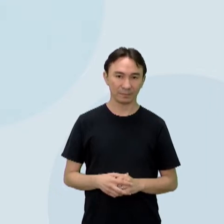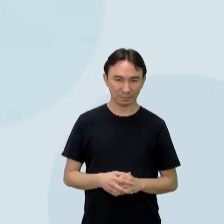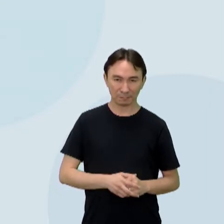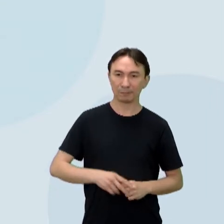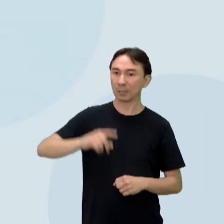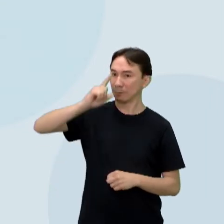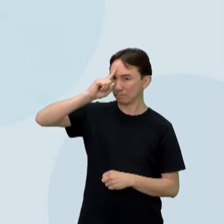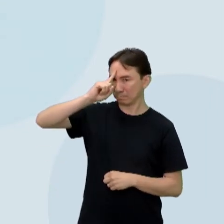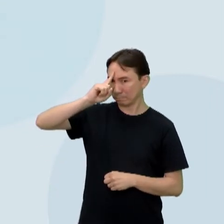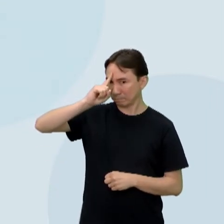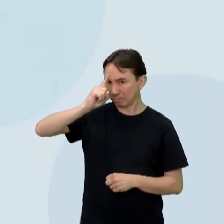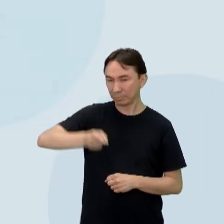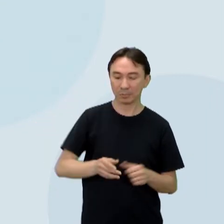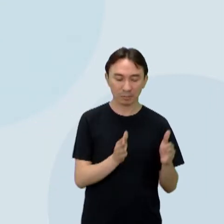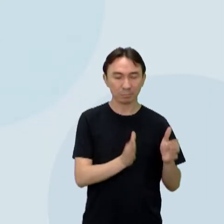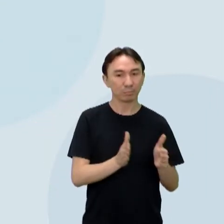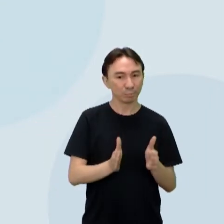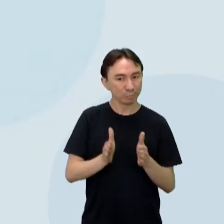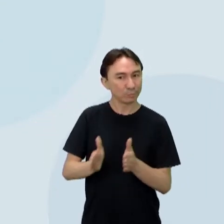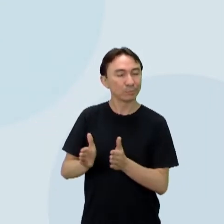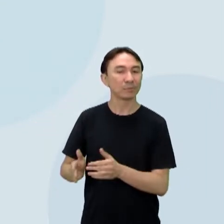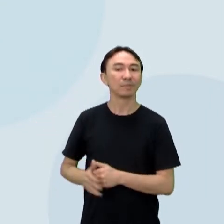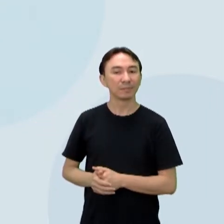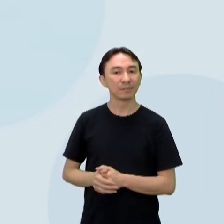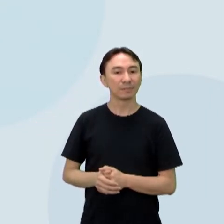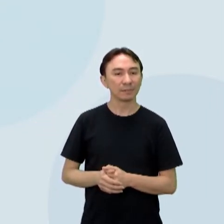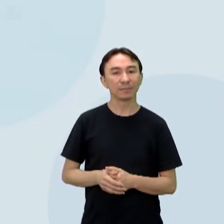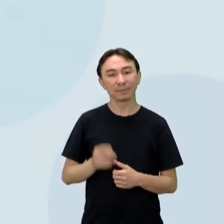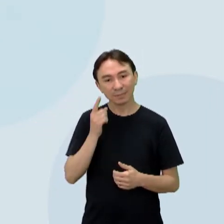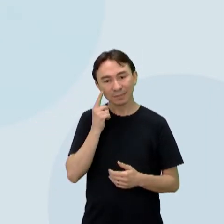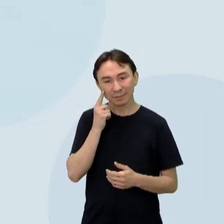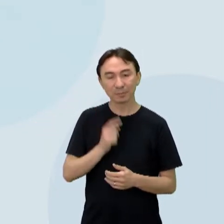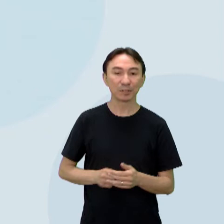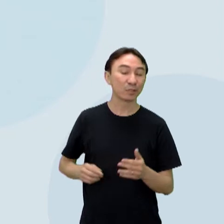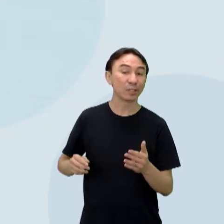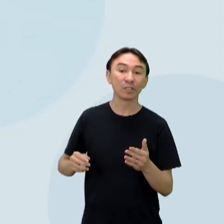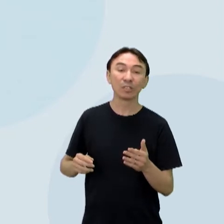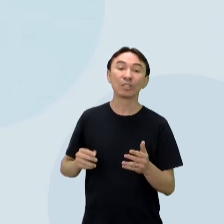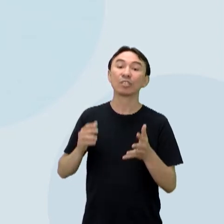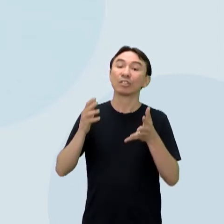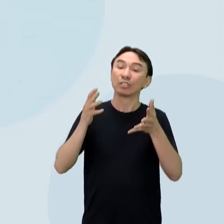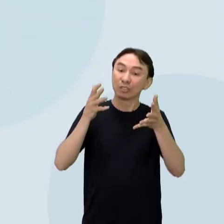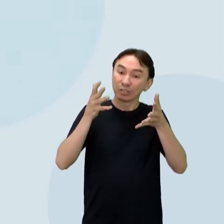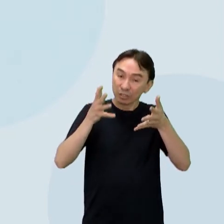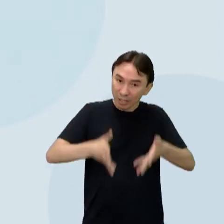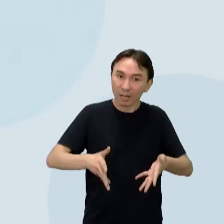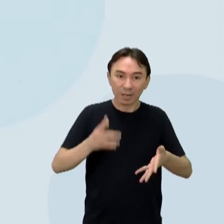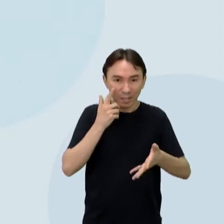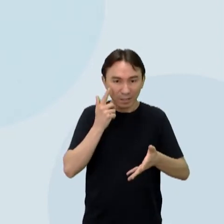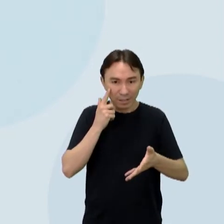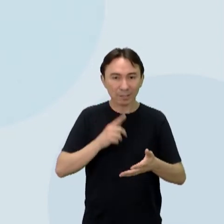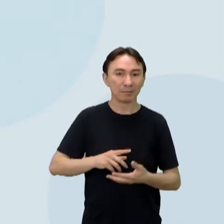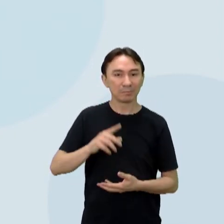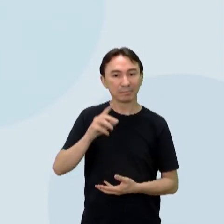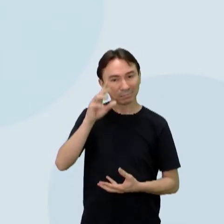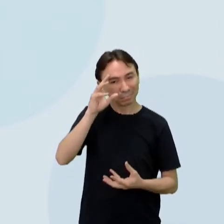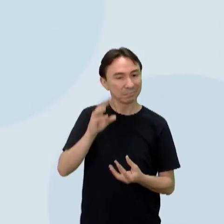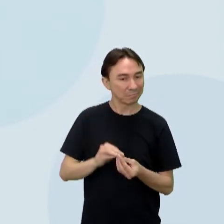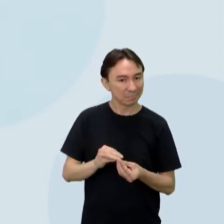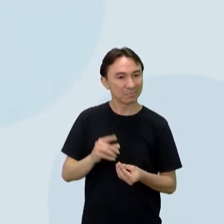Ordenem, né? Todas as informações e cheguem aí a uma conclusão com melhor